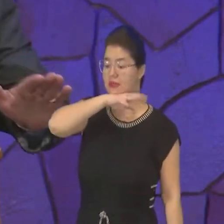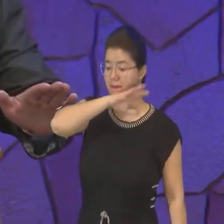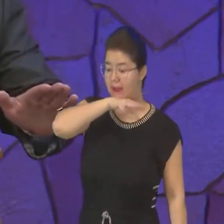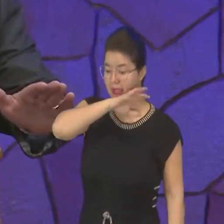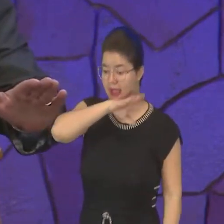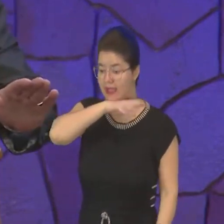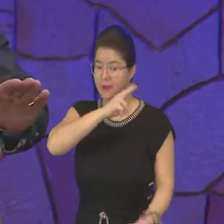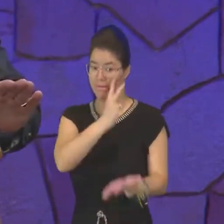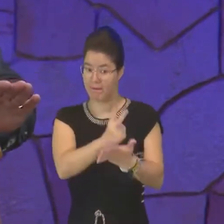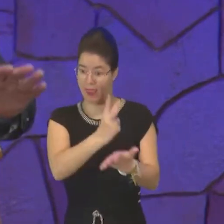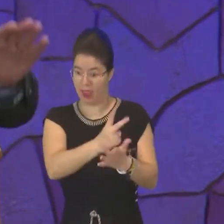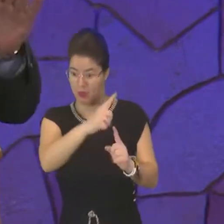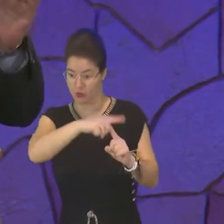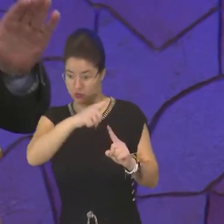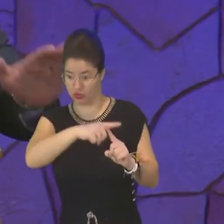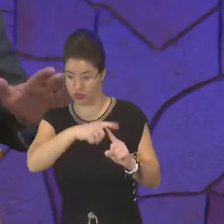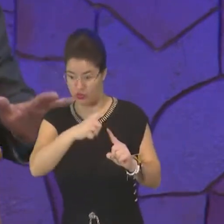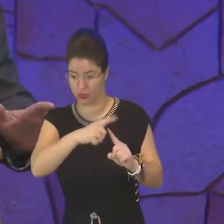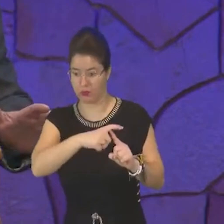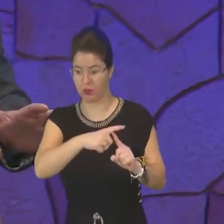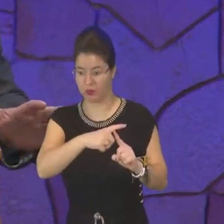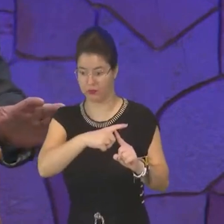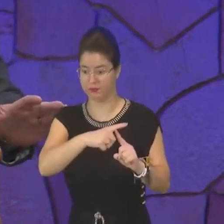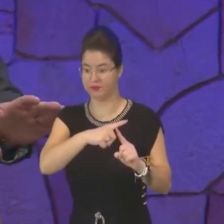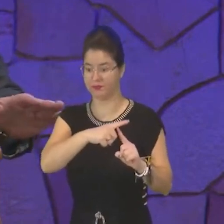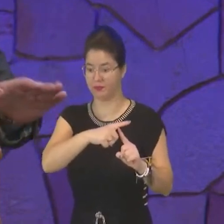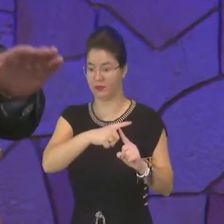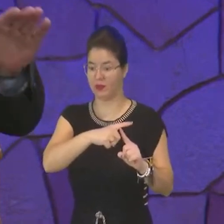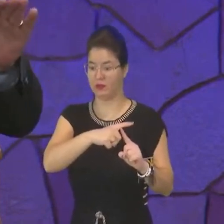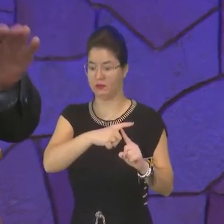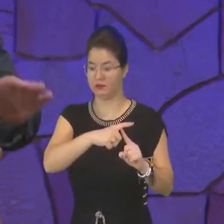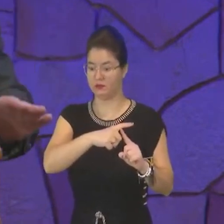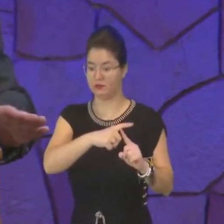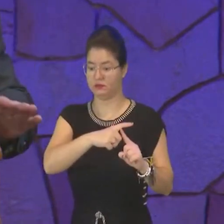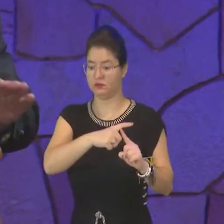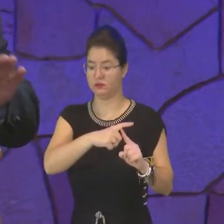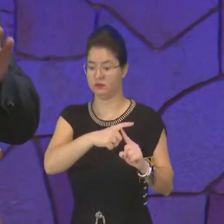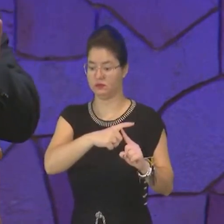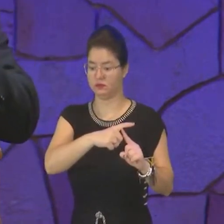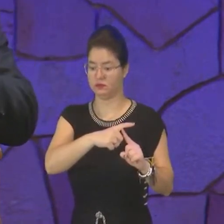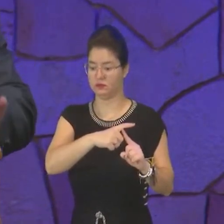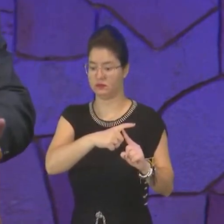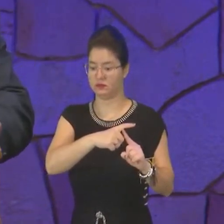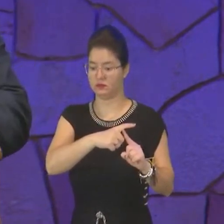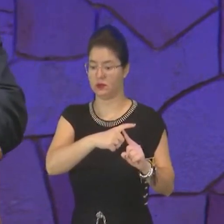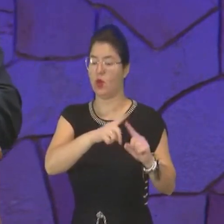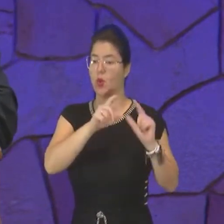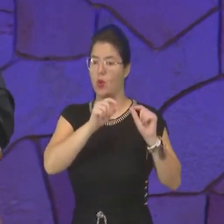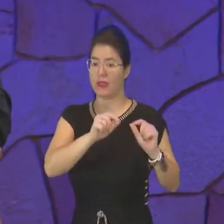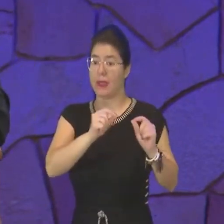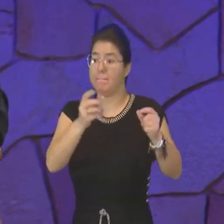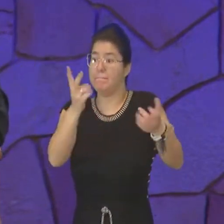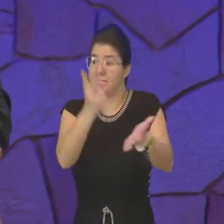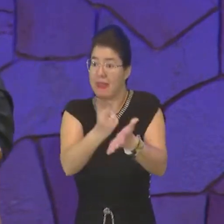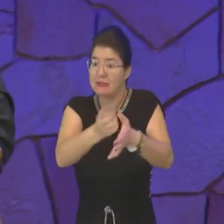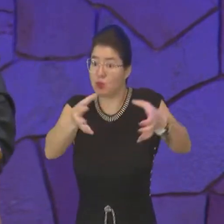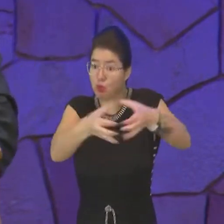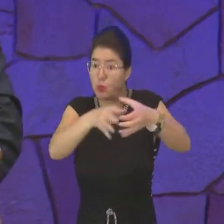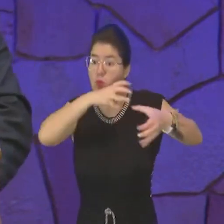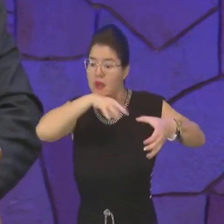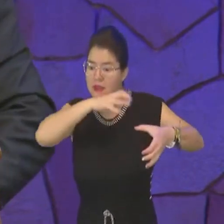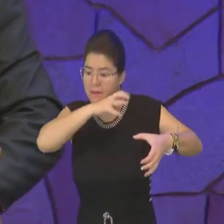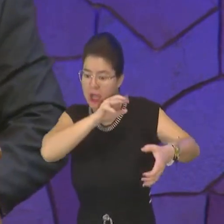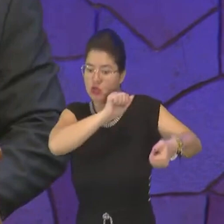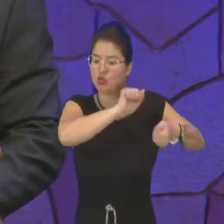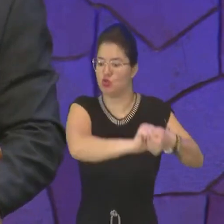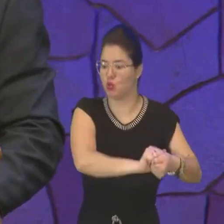mesma espécie, da mesma ordem, eles eram postos para arar a terra. Temos